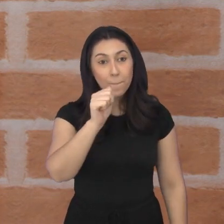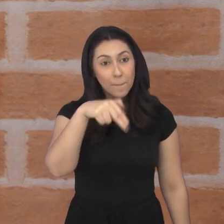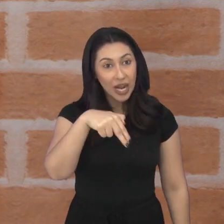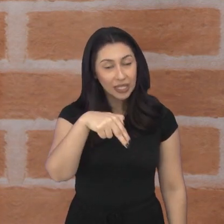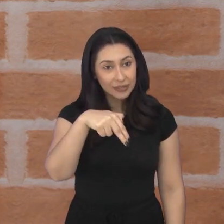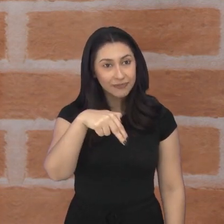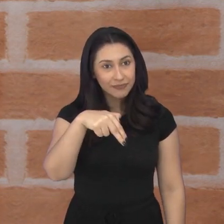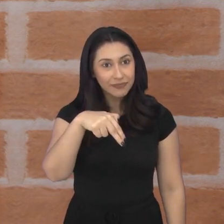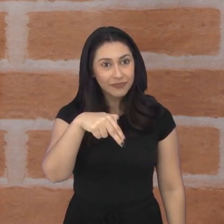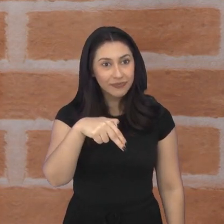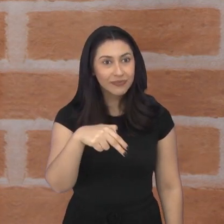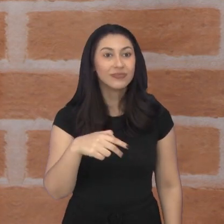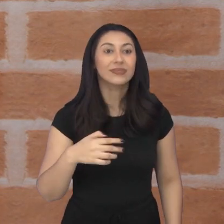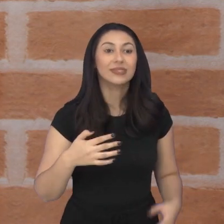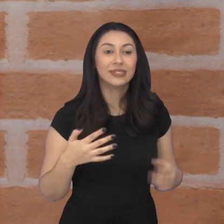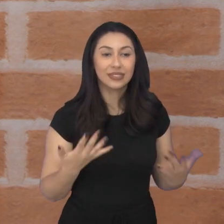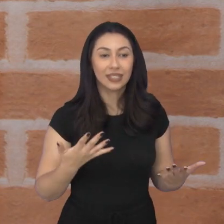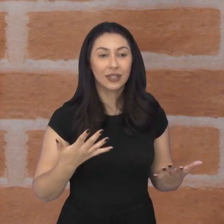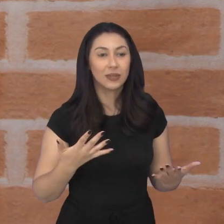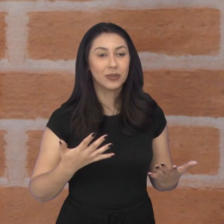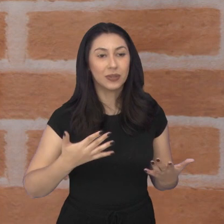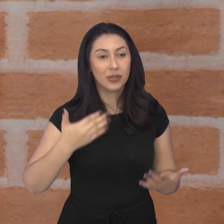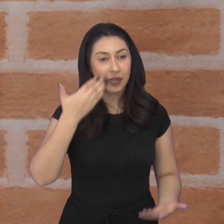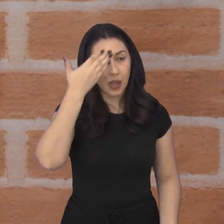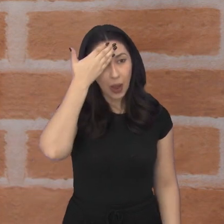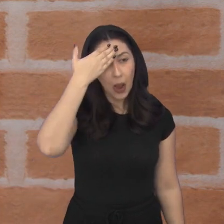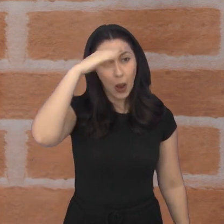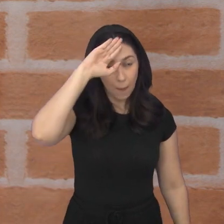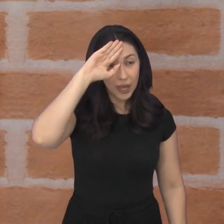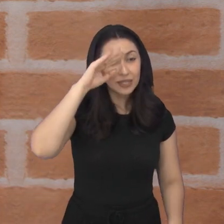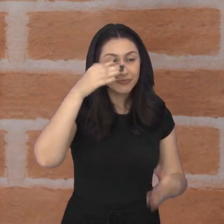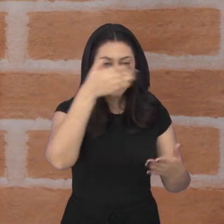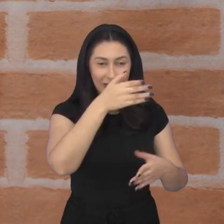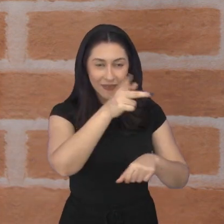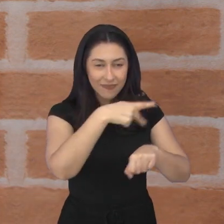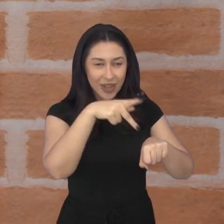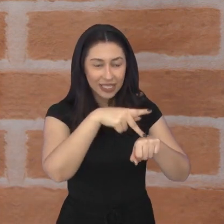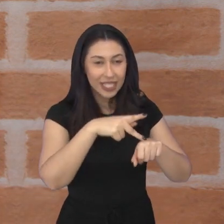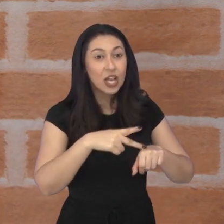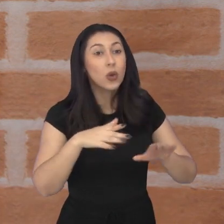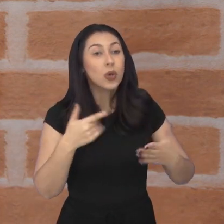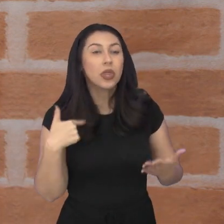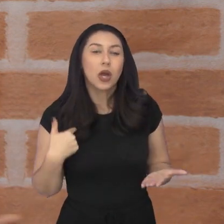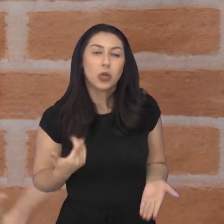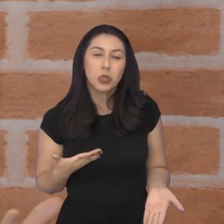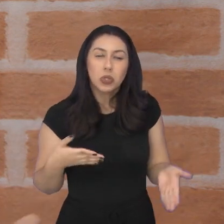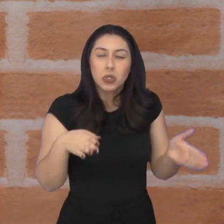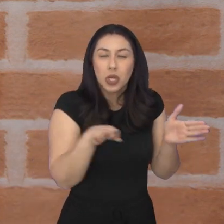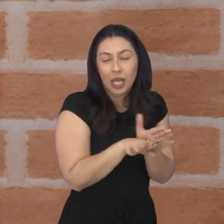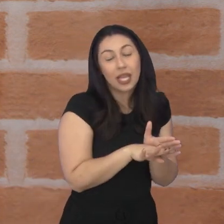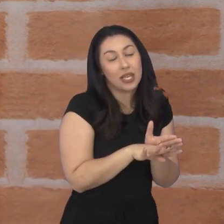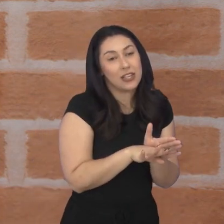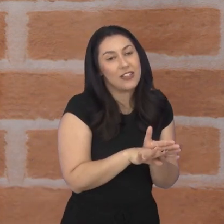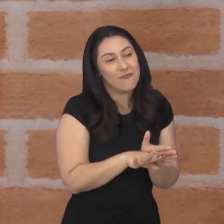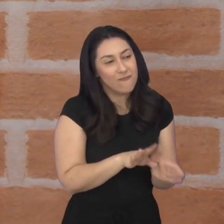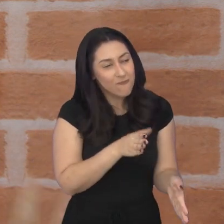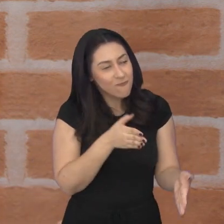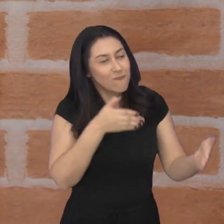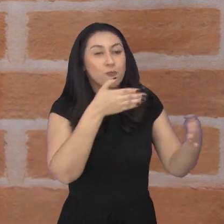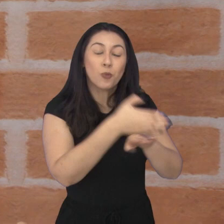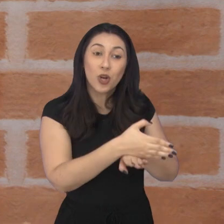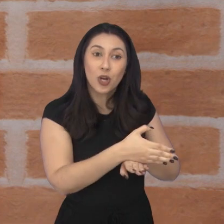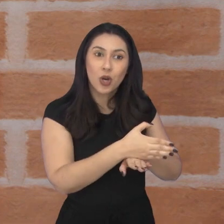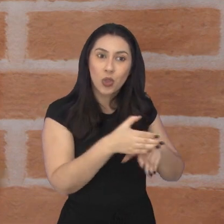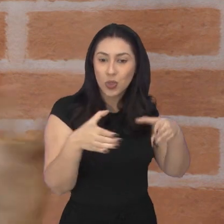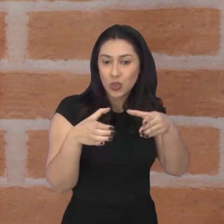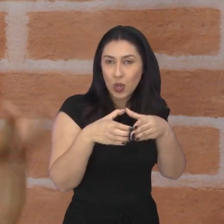de Cuba. Então, foi uma grande conquista, assim, foi quando eu cheguei na seleção brasileira absoluta, que é difícil, né? Você tá entre as